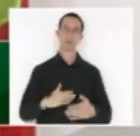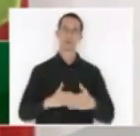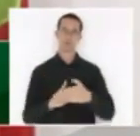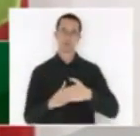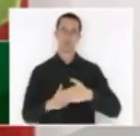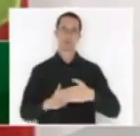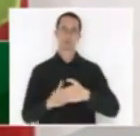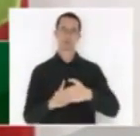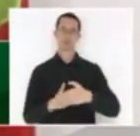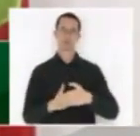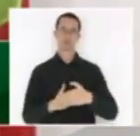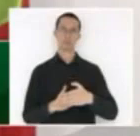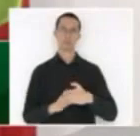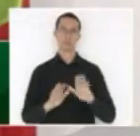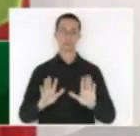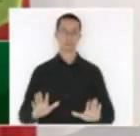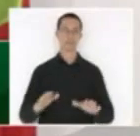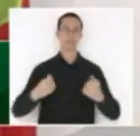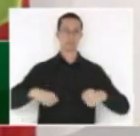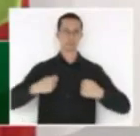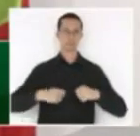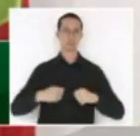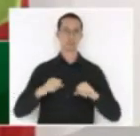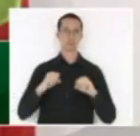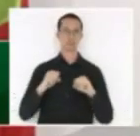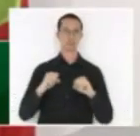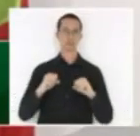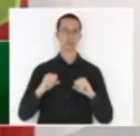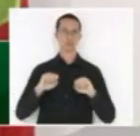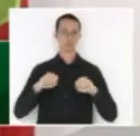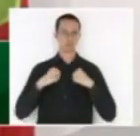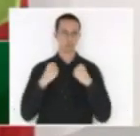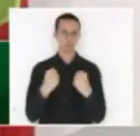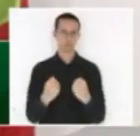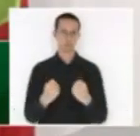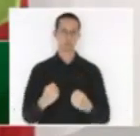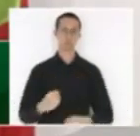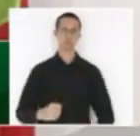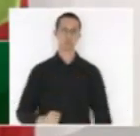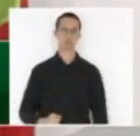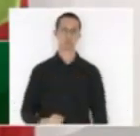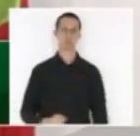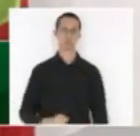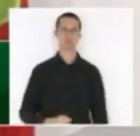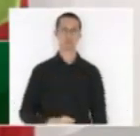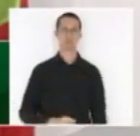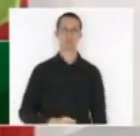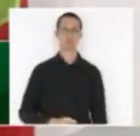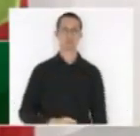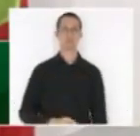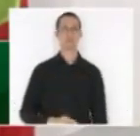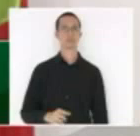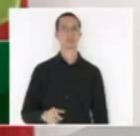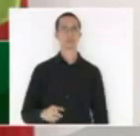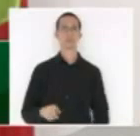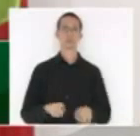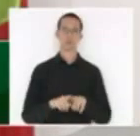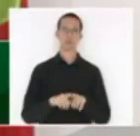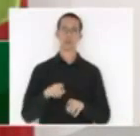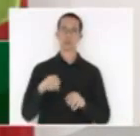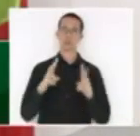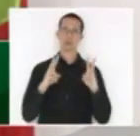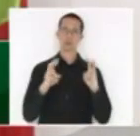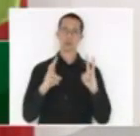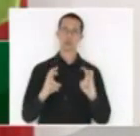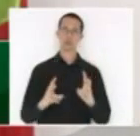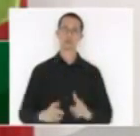problemas, mas que nós precisamos enfrentar de frente. E um deles é justamente com relação a esse tema,